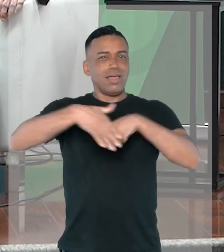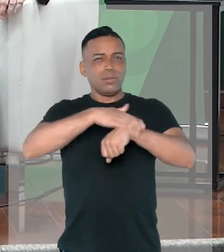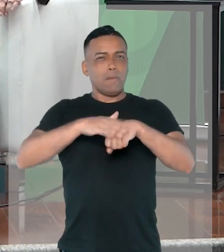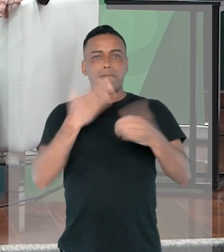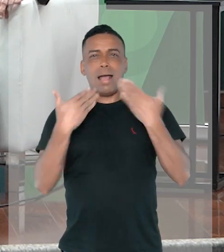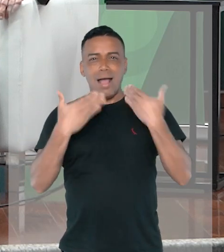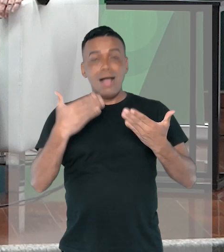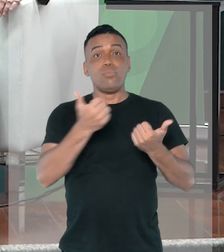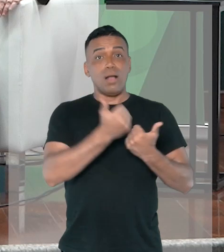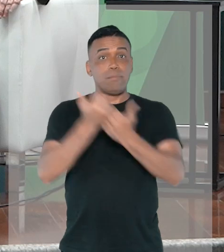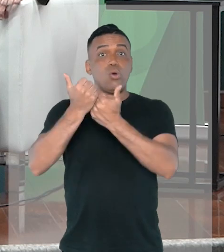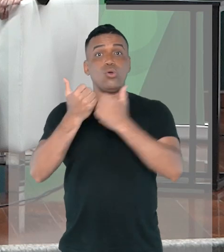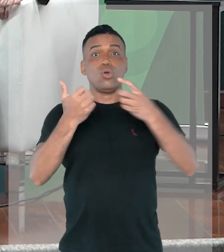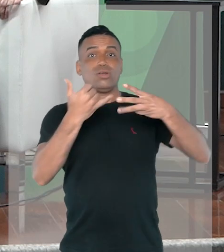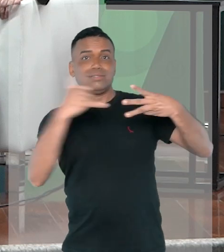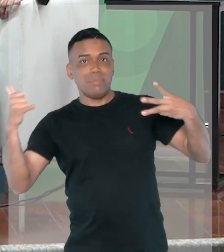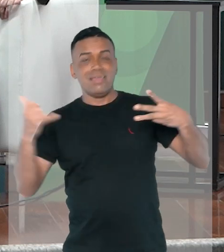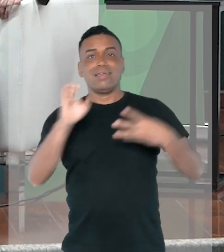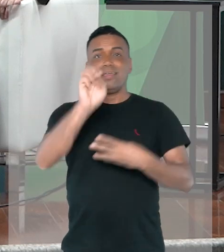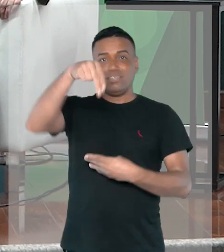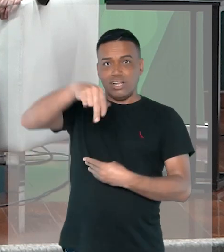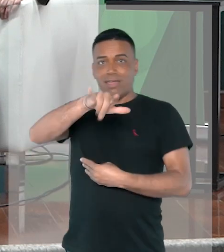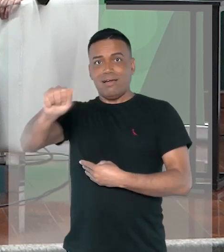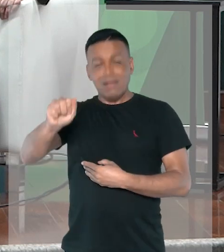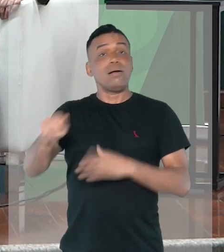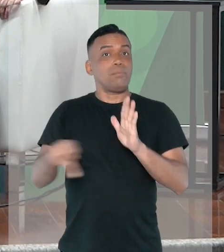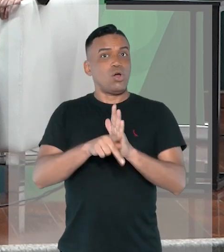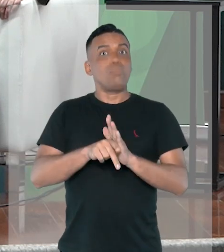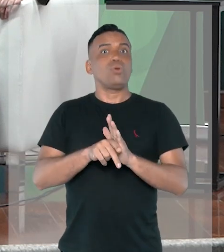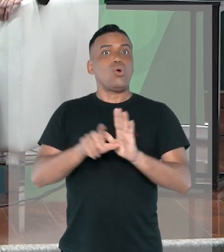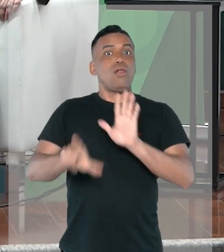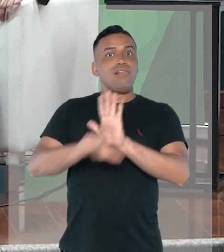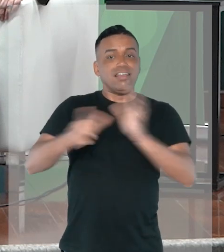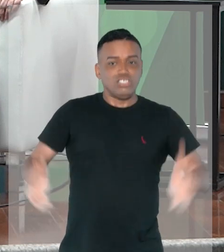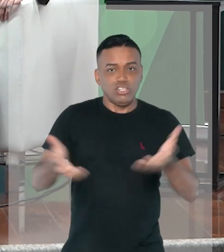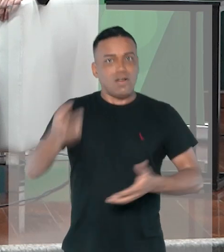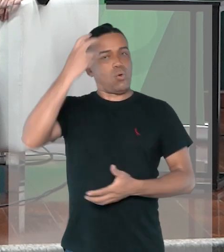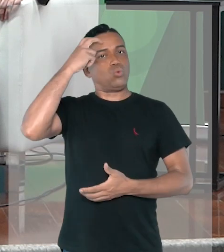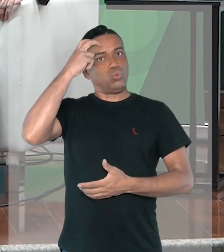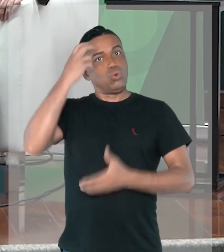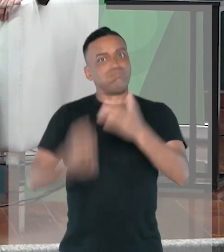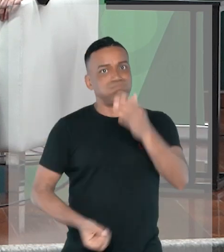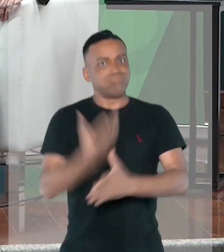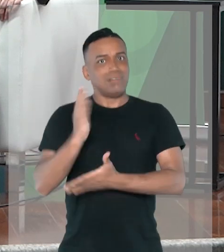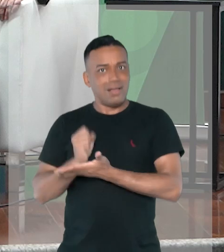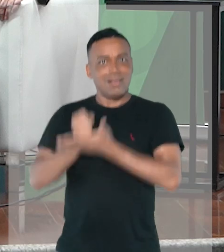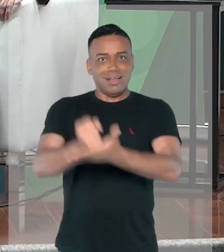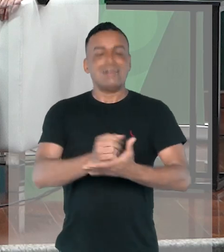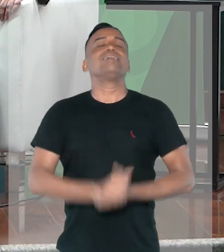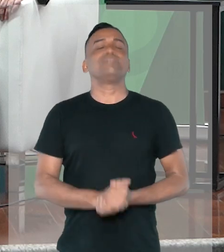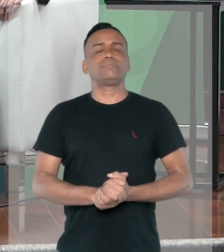Sempre um Papo em tons de verde. Entre eles, há uma mesa branca de tampo redondo com os exemplares do livro da monja.